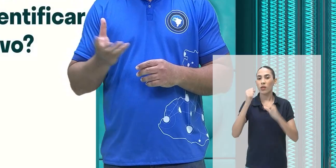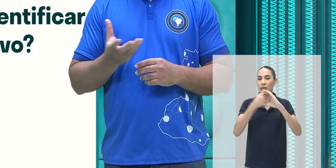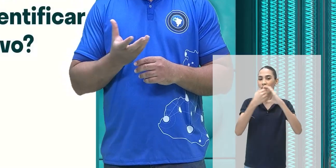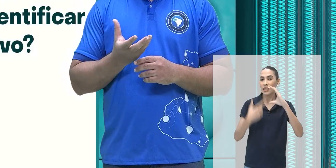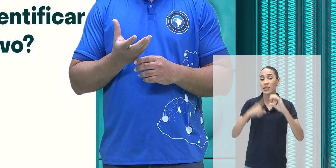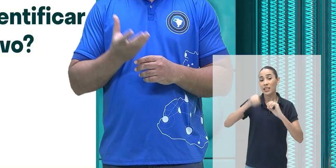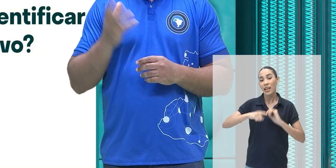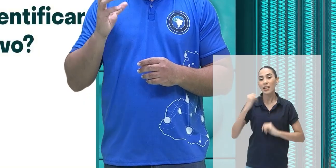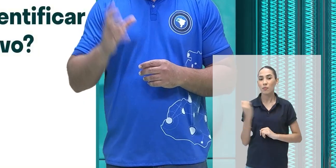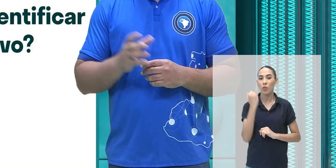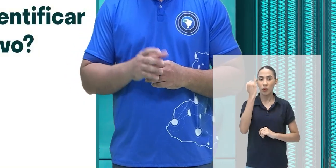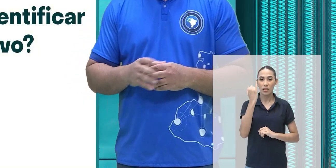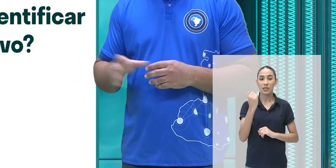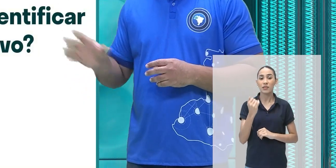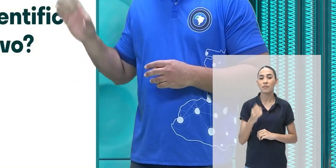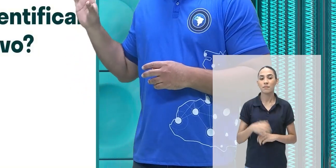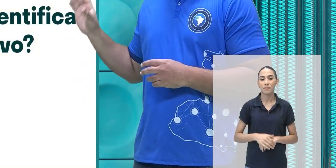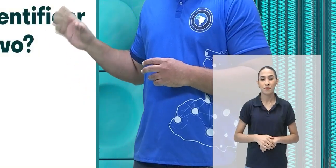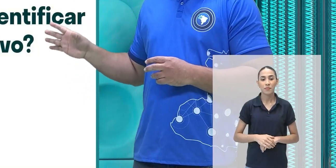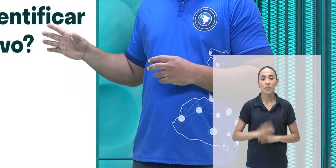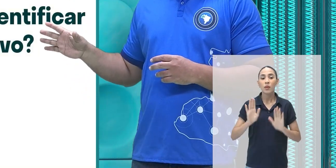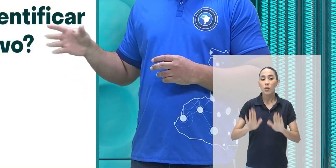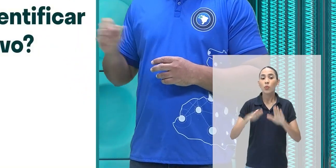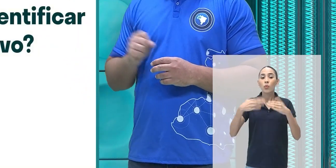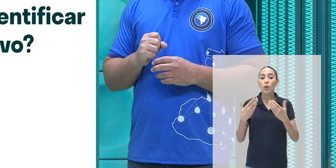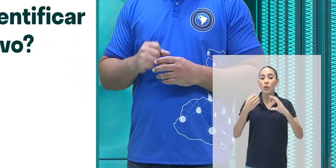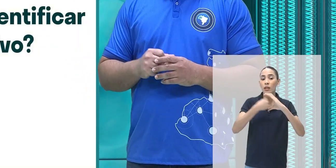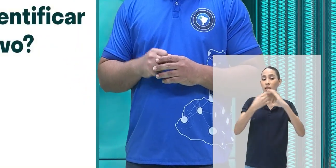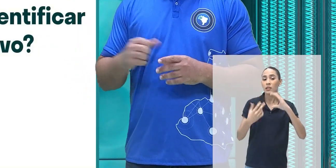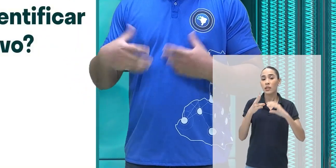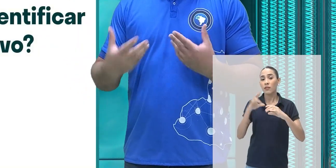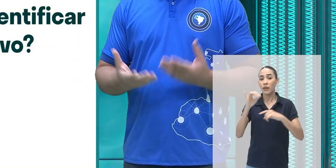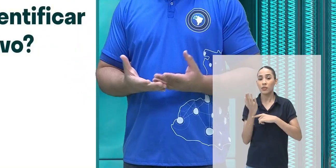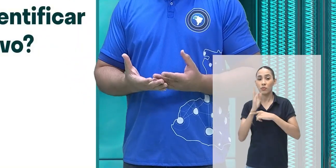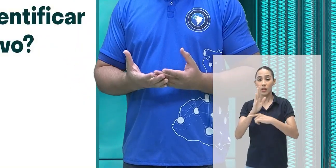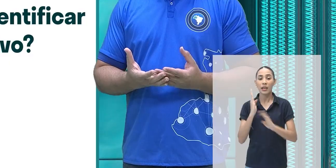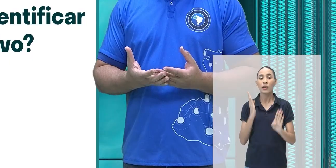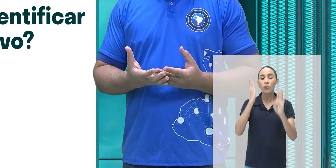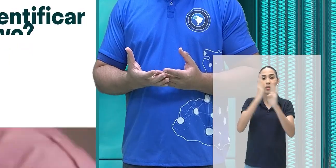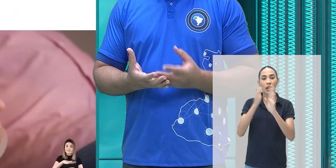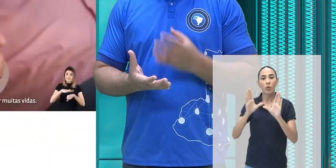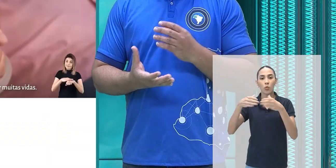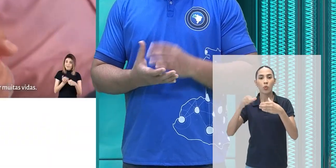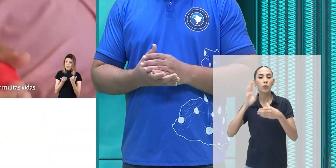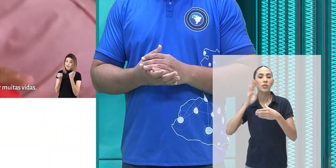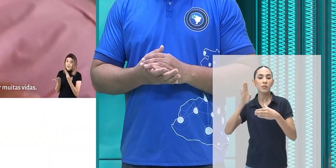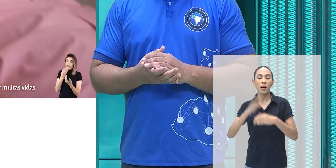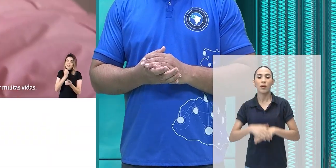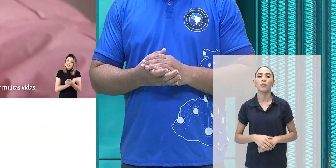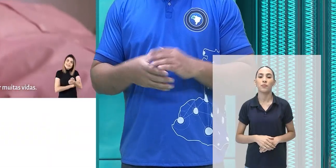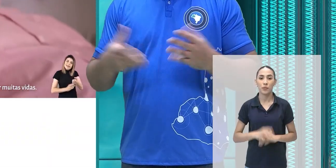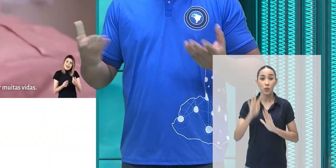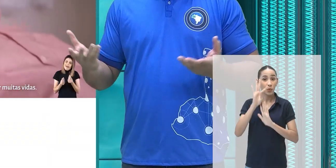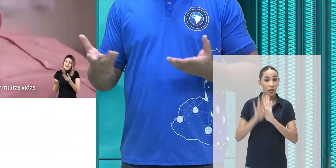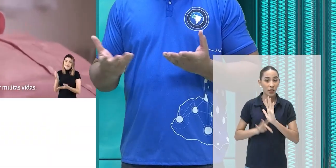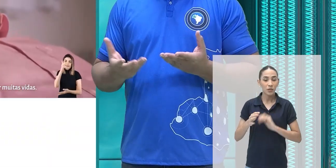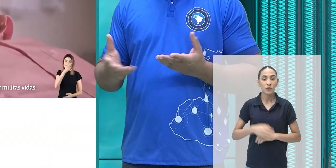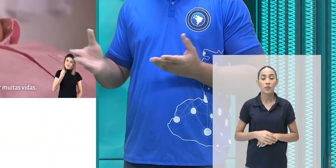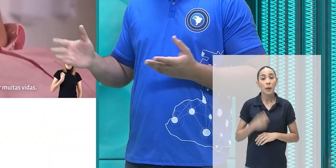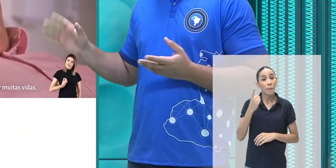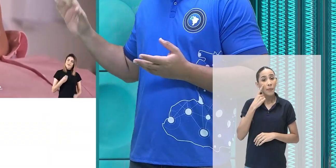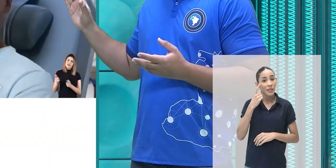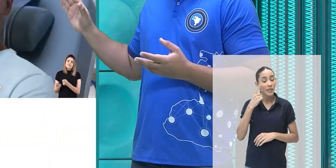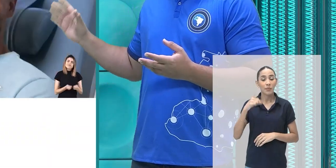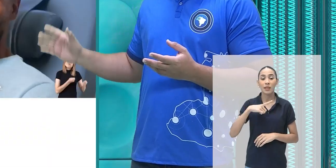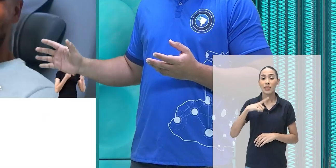que são importantes. Olha só, quais elementos ajudam a gente a identificar o público-alvo no nosso texto? Observe que